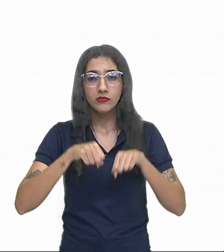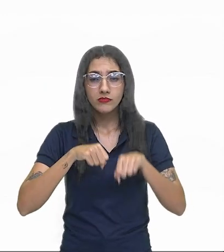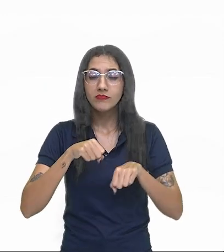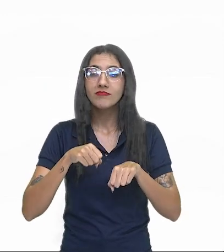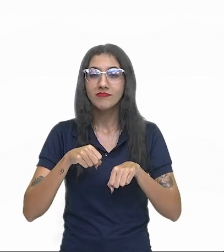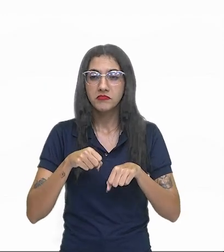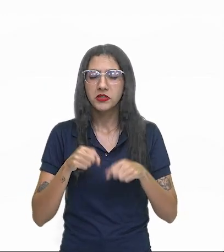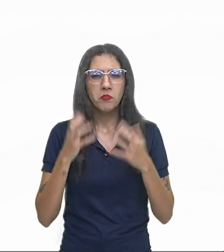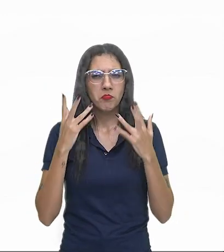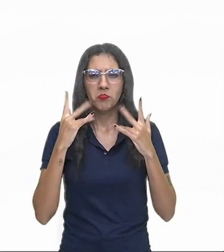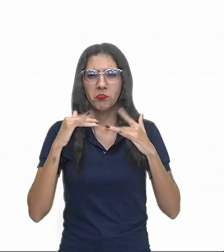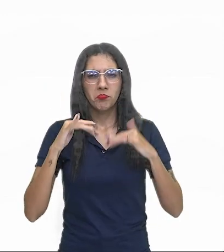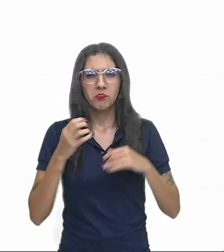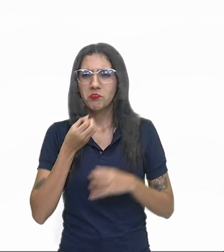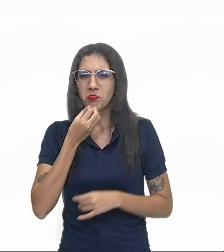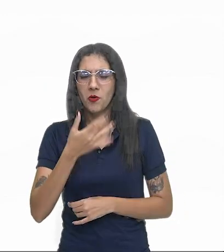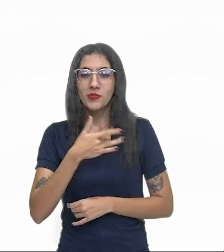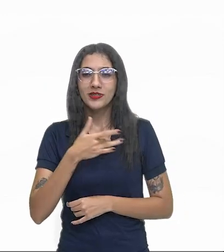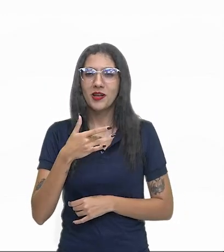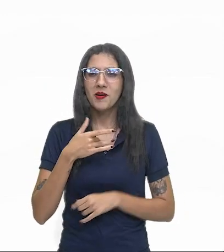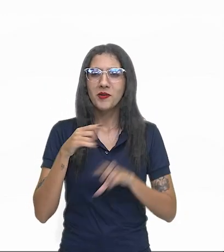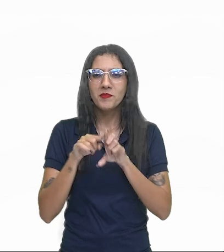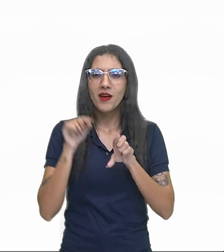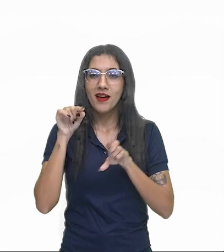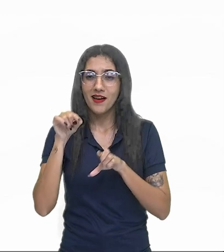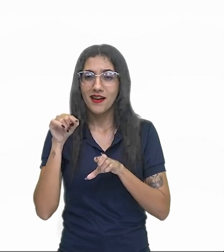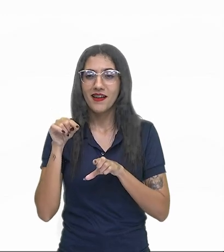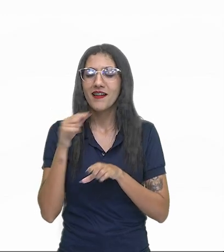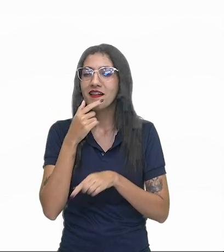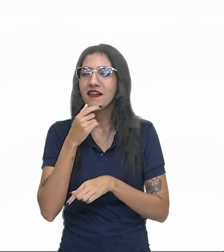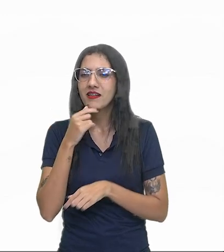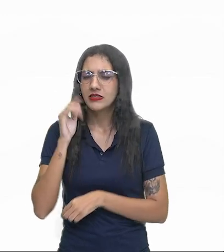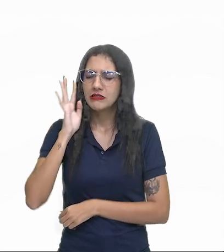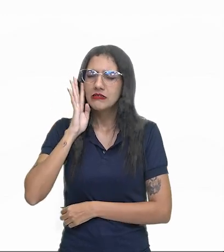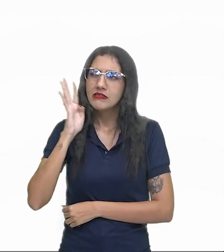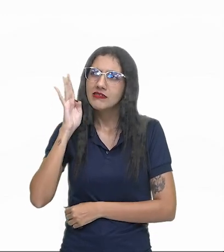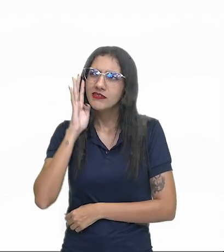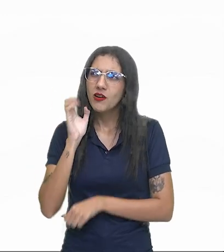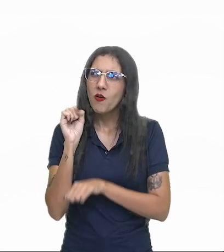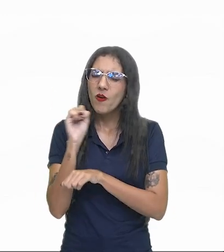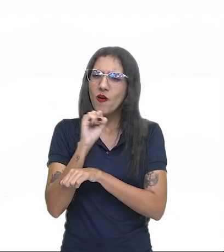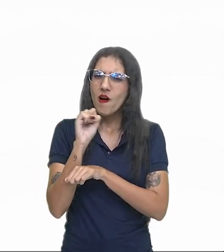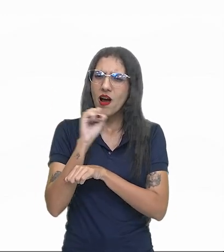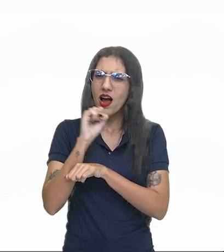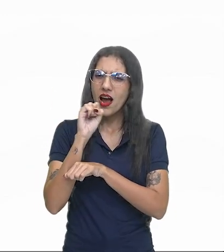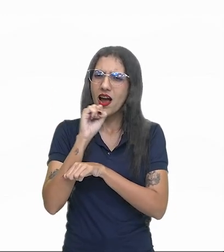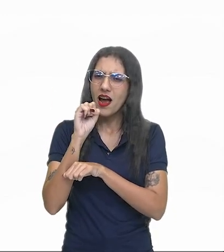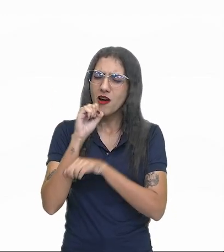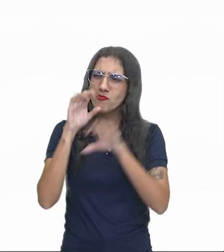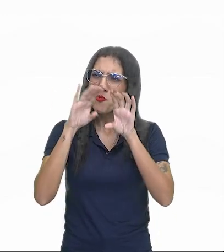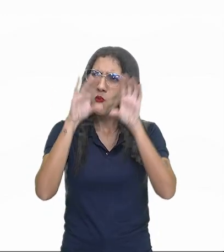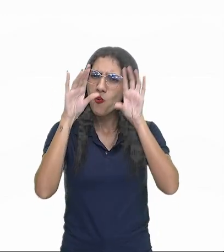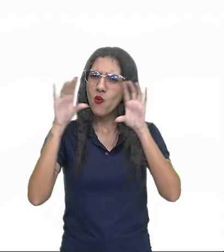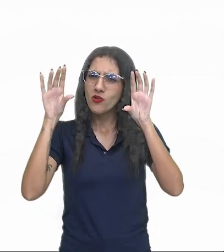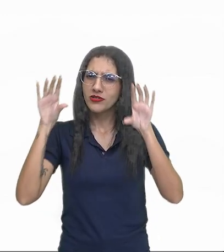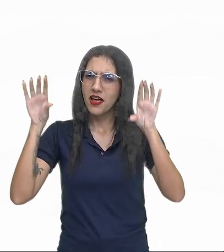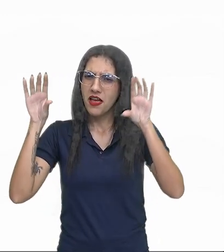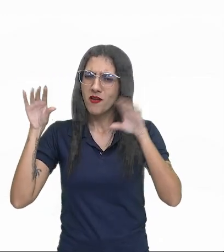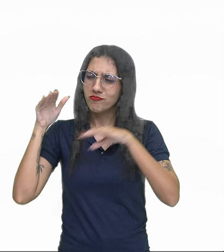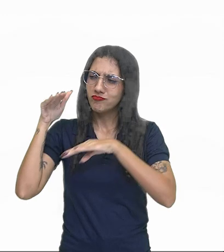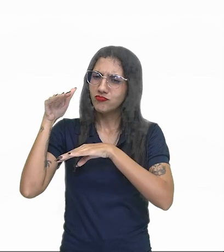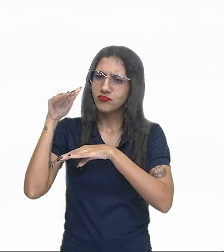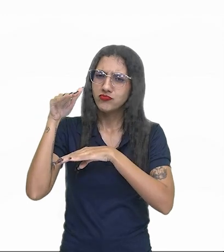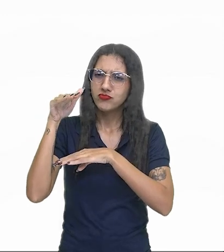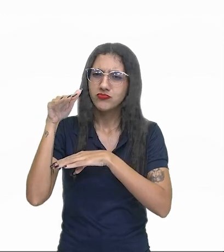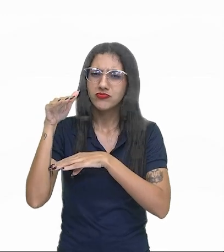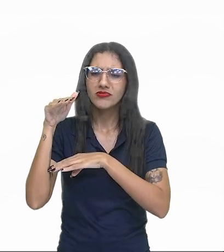muito saudável, aparece aí no pensamento dele um carro flutuando sobre as nuvens e que aparentemente